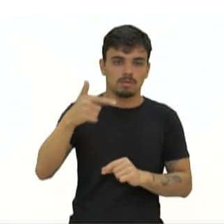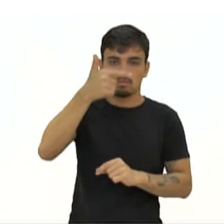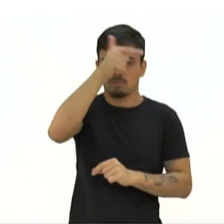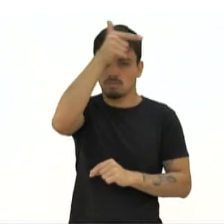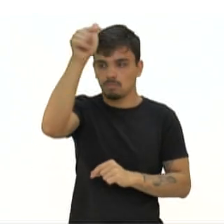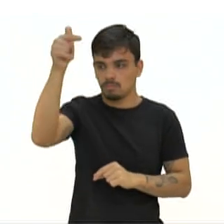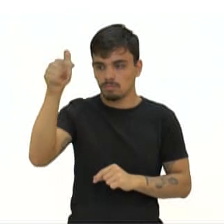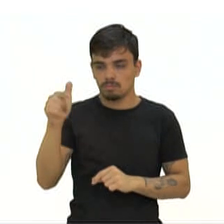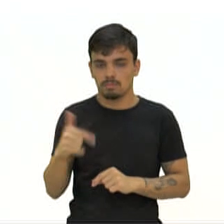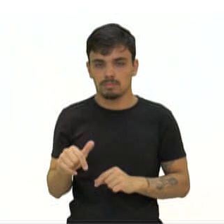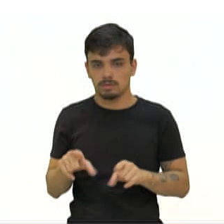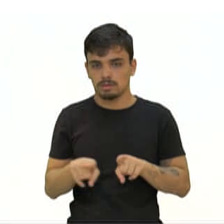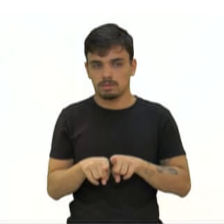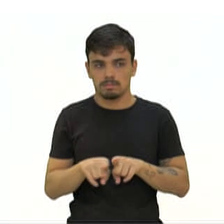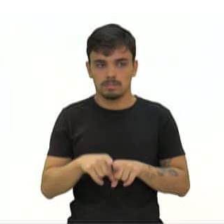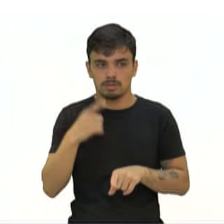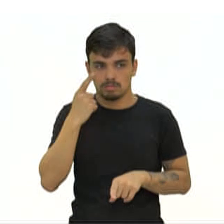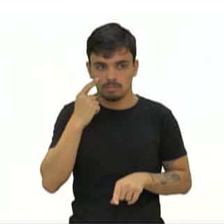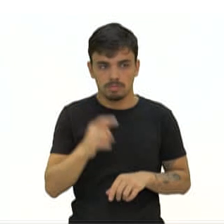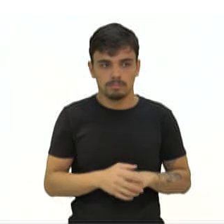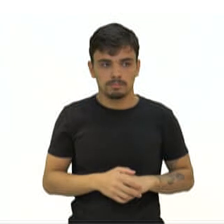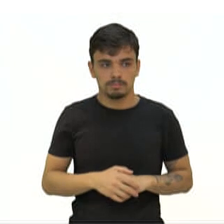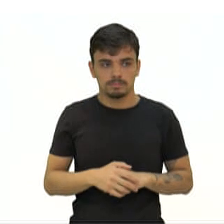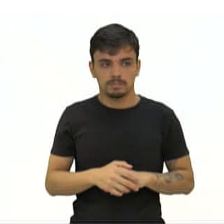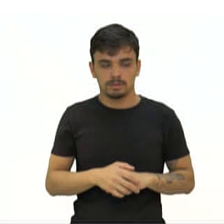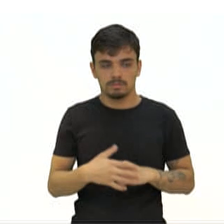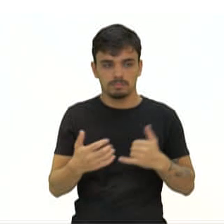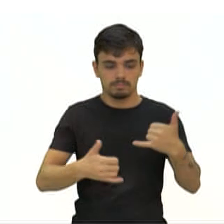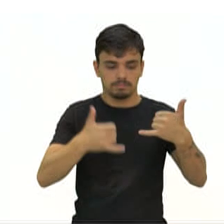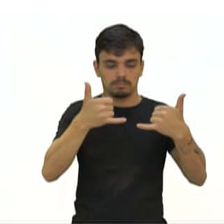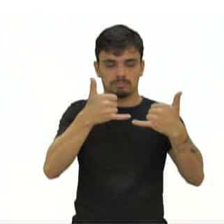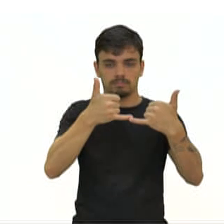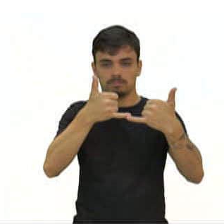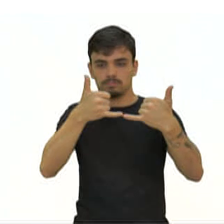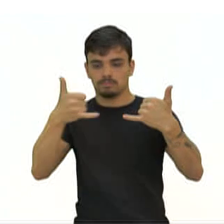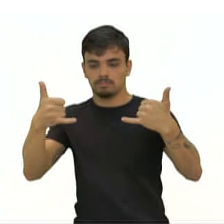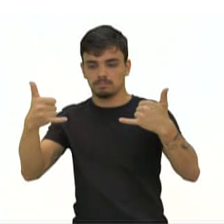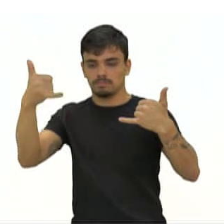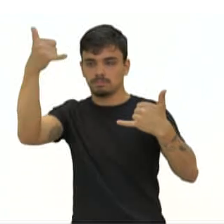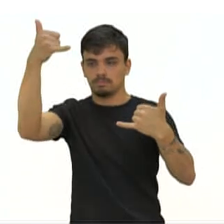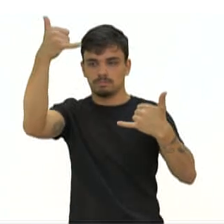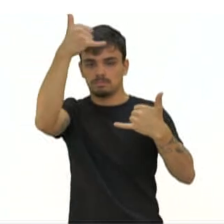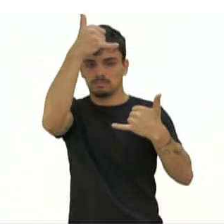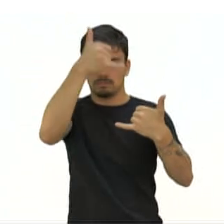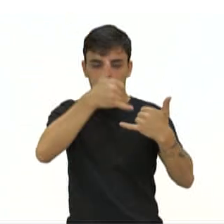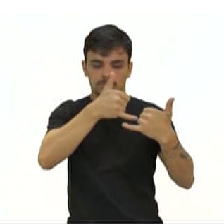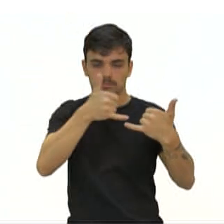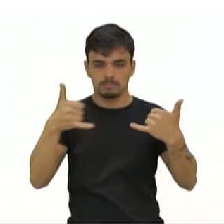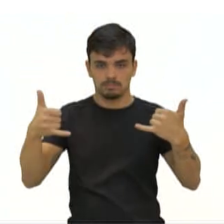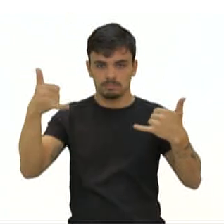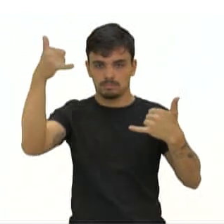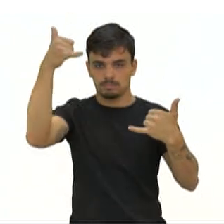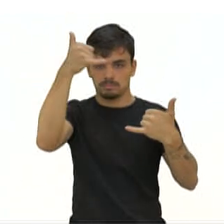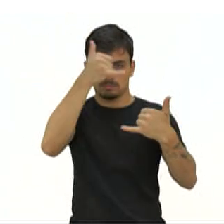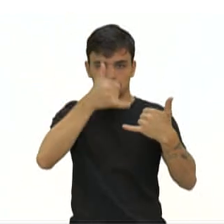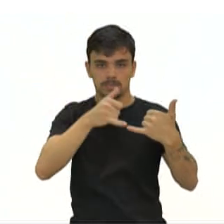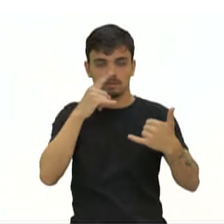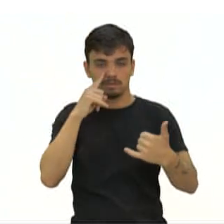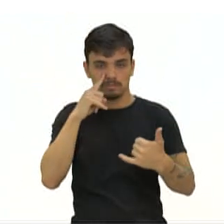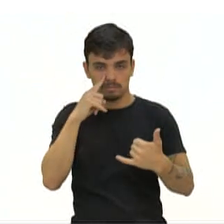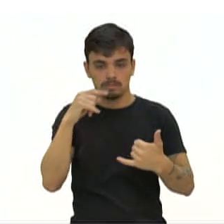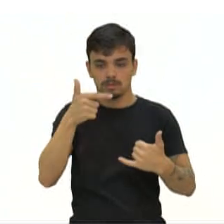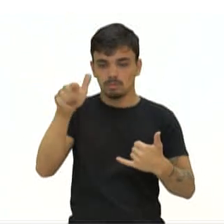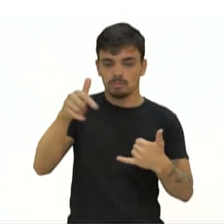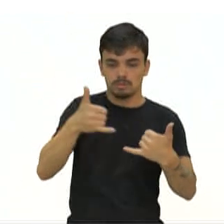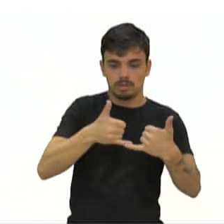polaridades como positivo. Então veja que essa setinha tem esse sentido, que é o sentido horário, e essa setinha é sentido